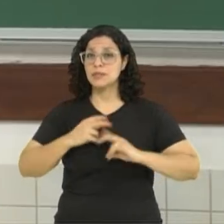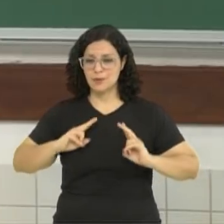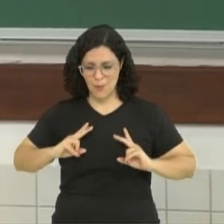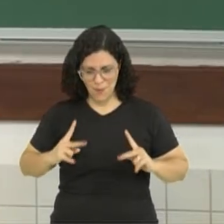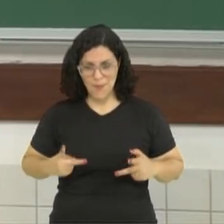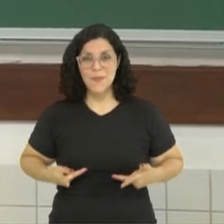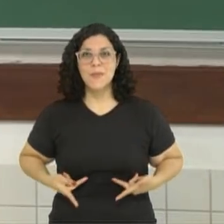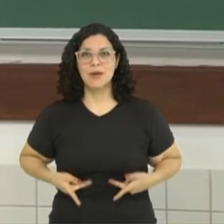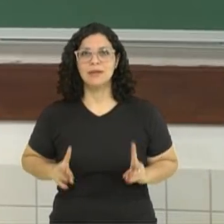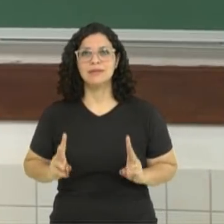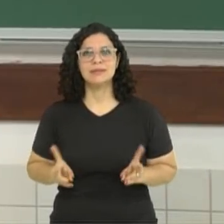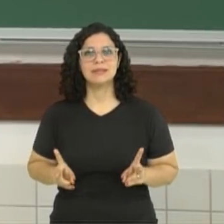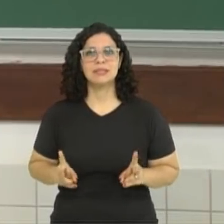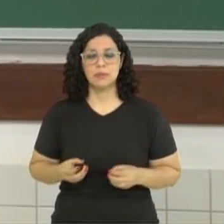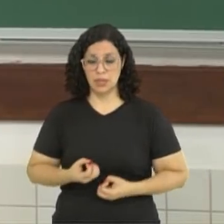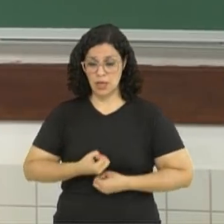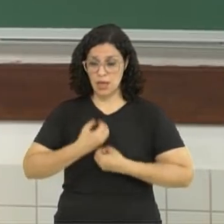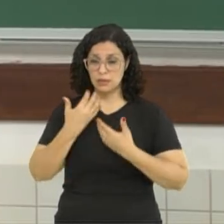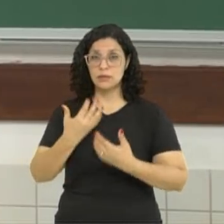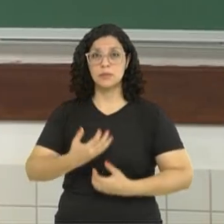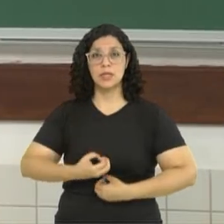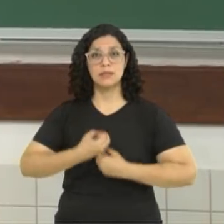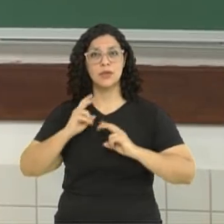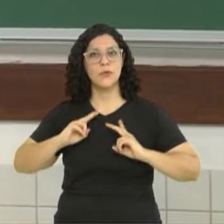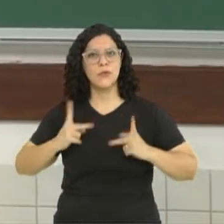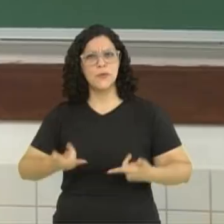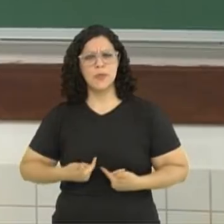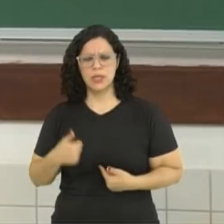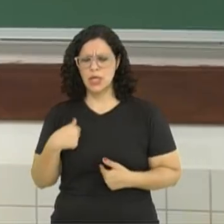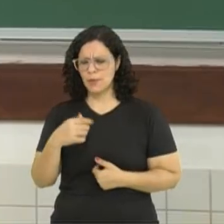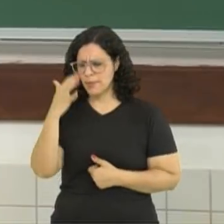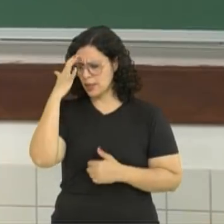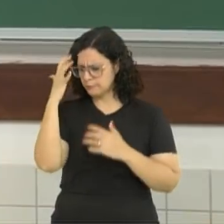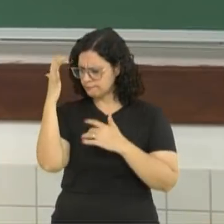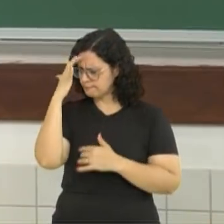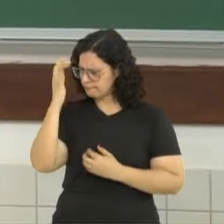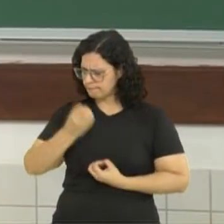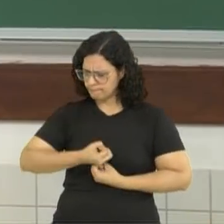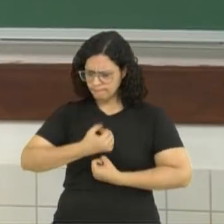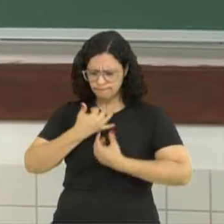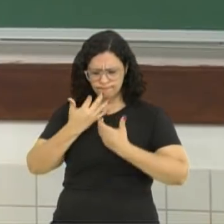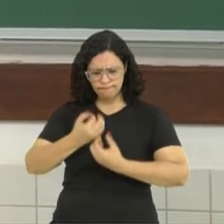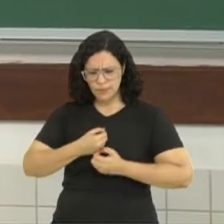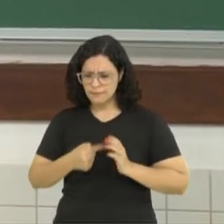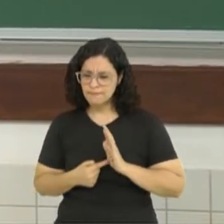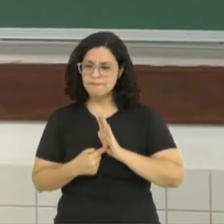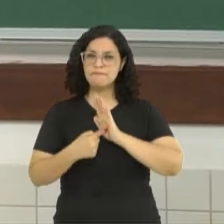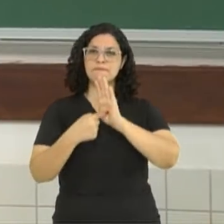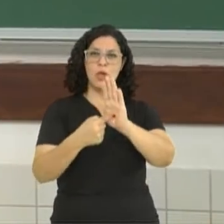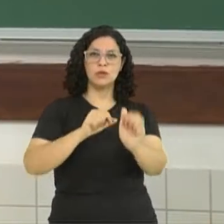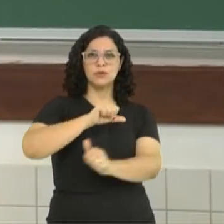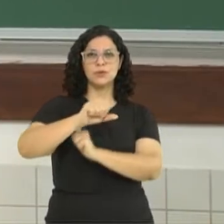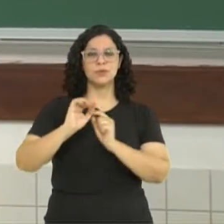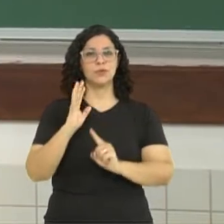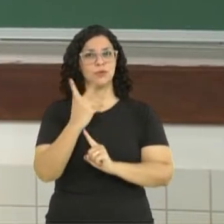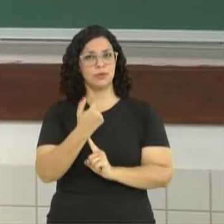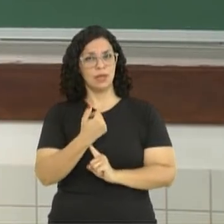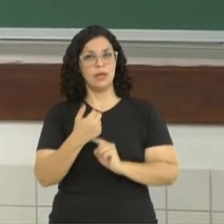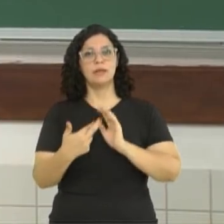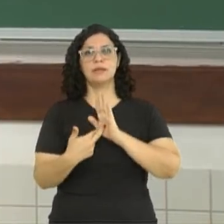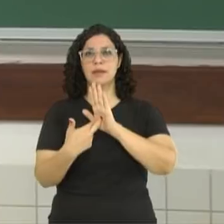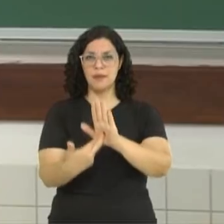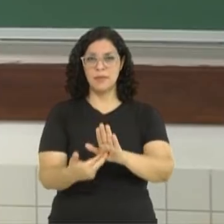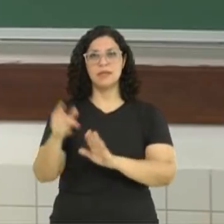humana. Sempre é expressão humana, uma coisa que vem de dentro para fora dessa forma humana de ser nosso. E ela pode ser